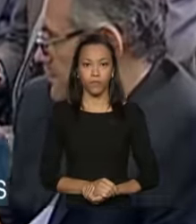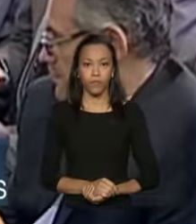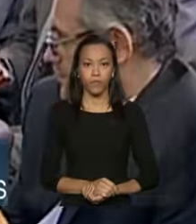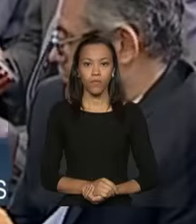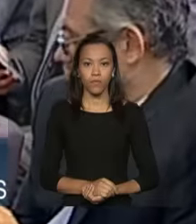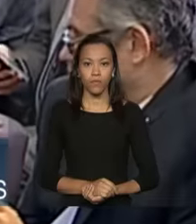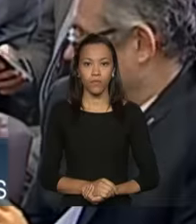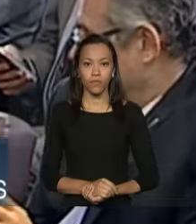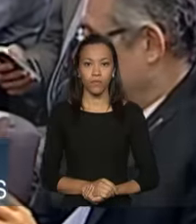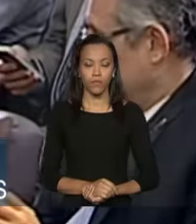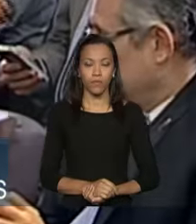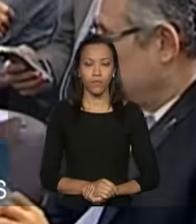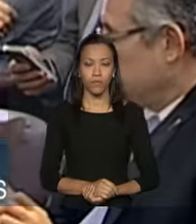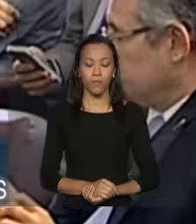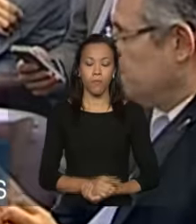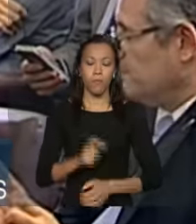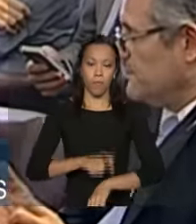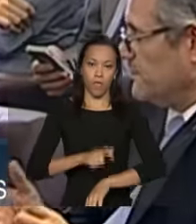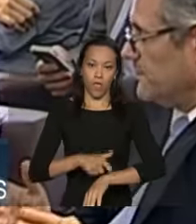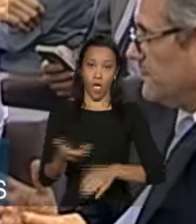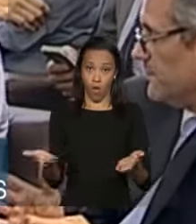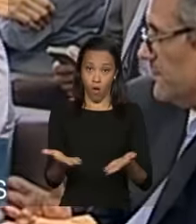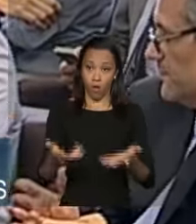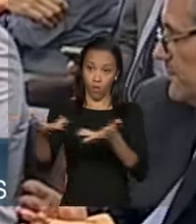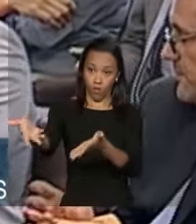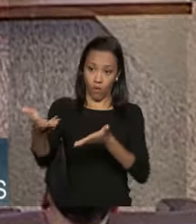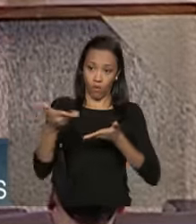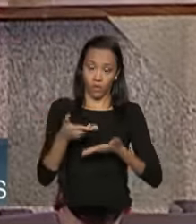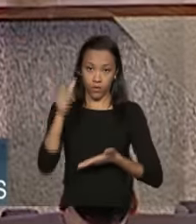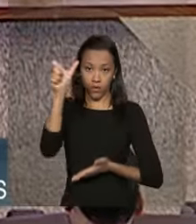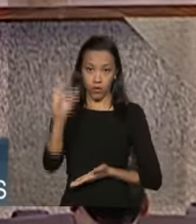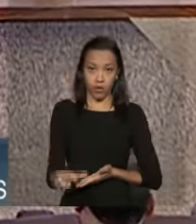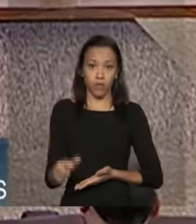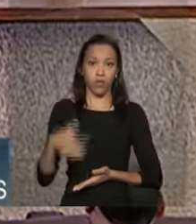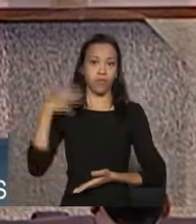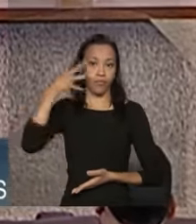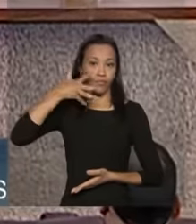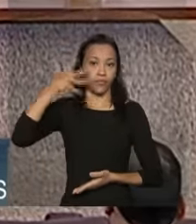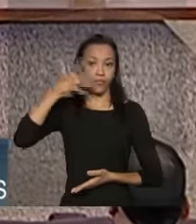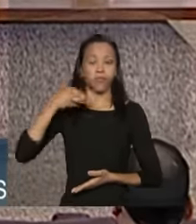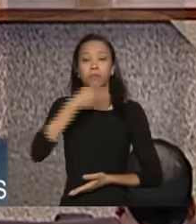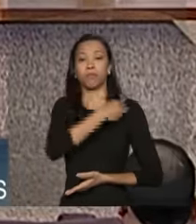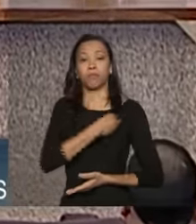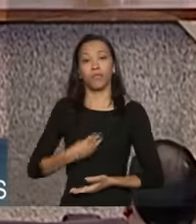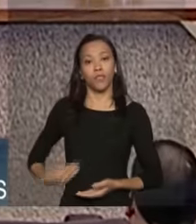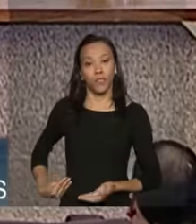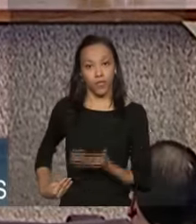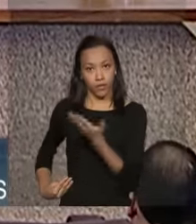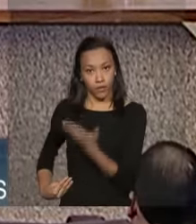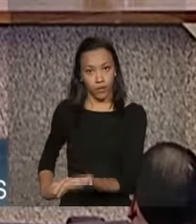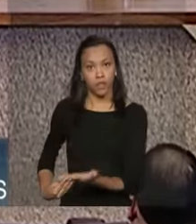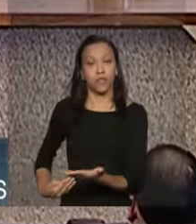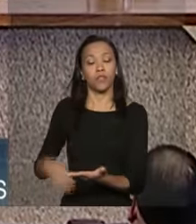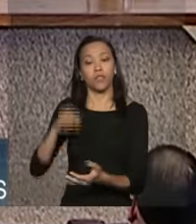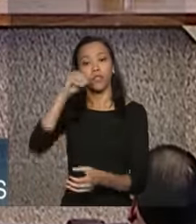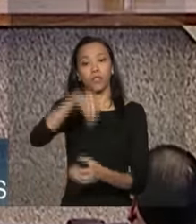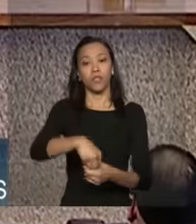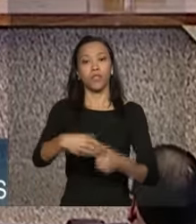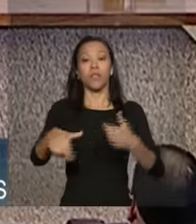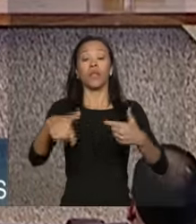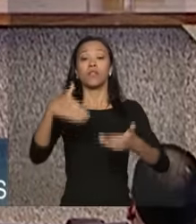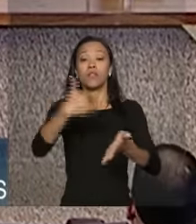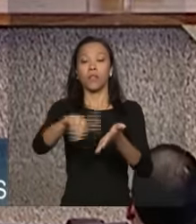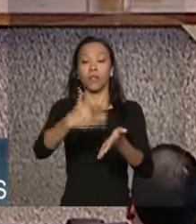obrigado e neste momento convidamos para fazer uso da palavra senhora ministra de estado chefe da secretaria de